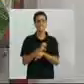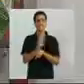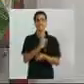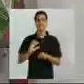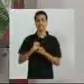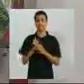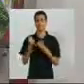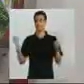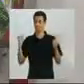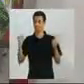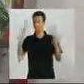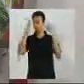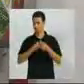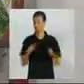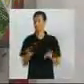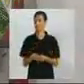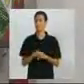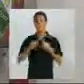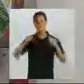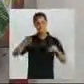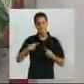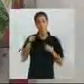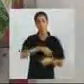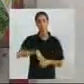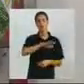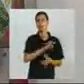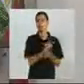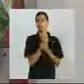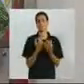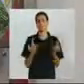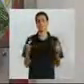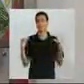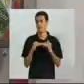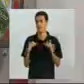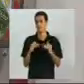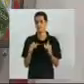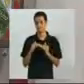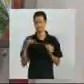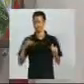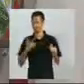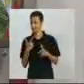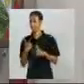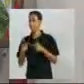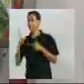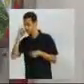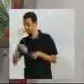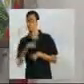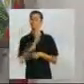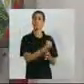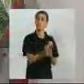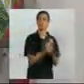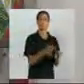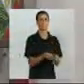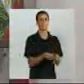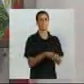Catarina, mas os desafios também na segurança não são diferentes. Então, é algo que está chegando